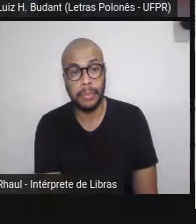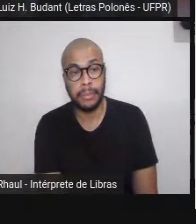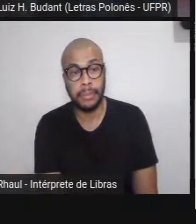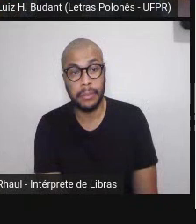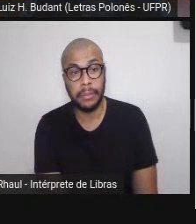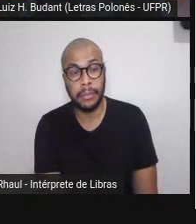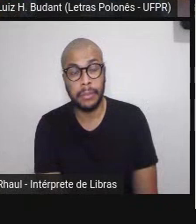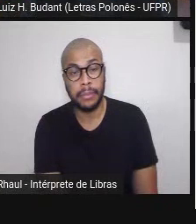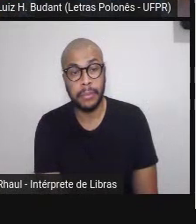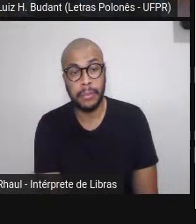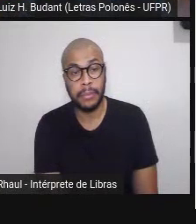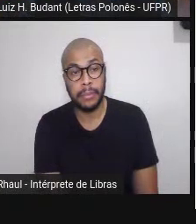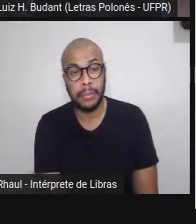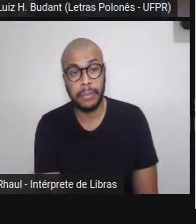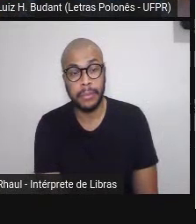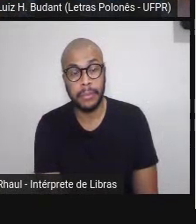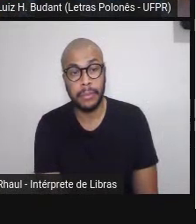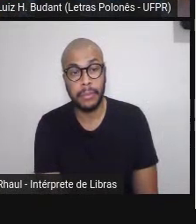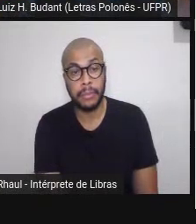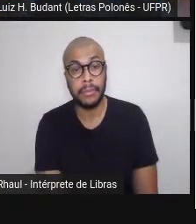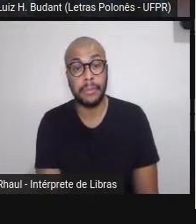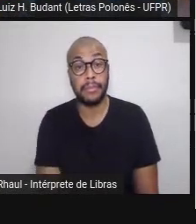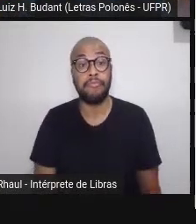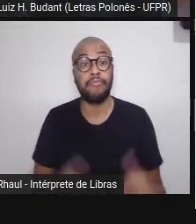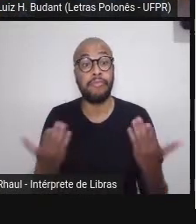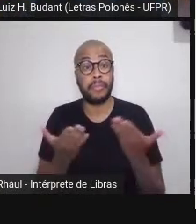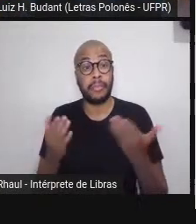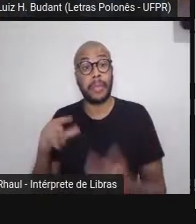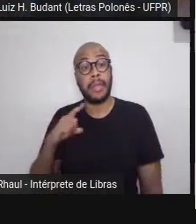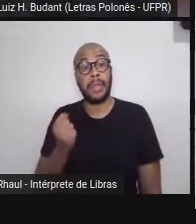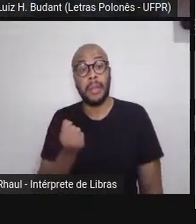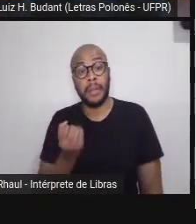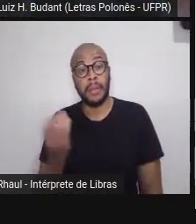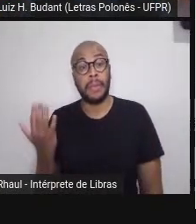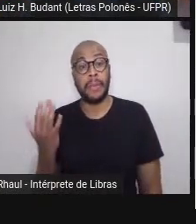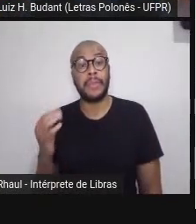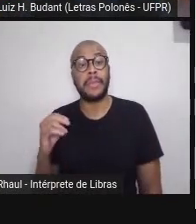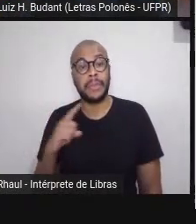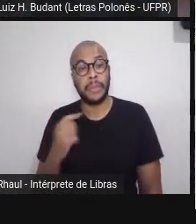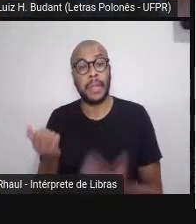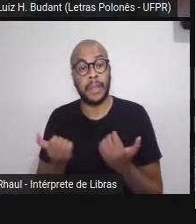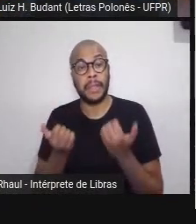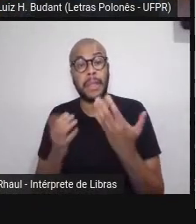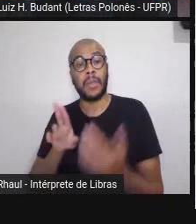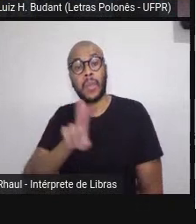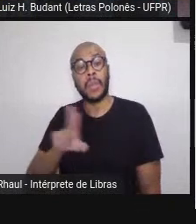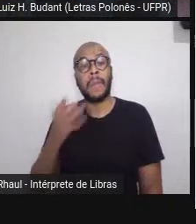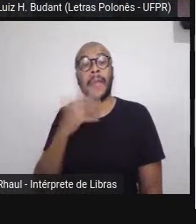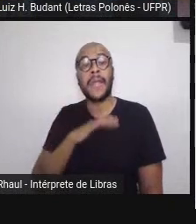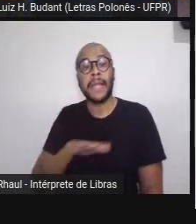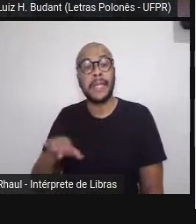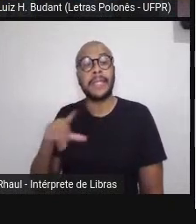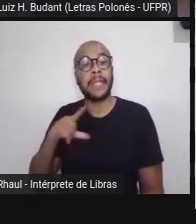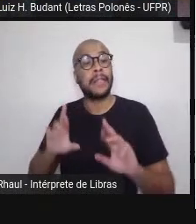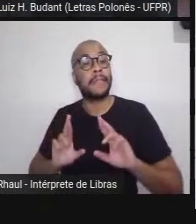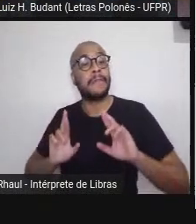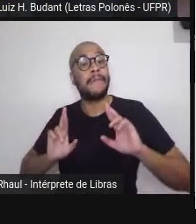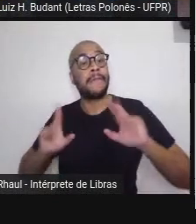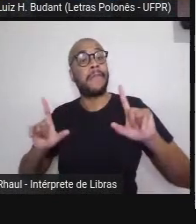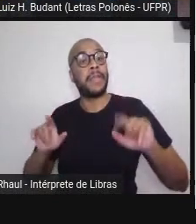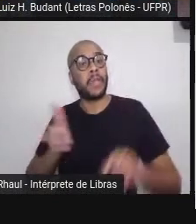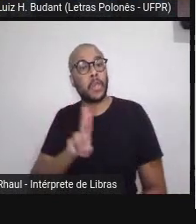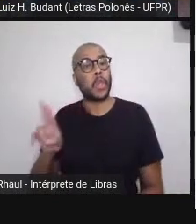Alan. I atualmente também tem alguns, estão sendo dados nomes para as crianças que eles são diferentes desses